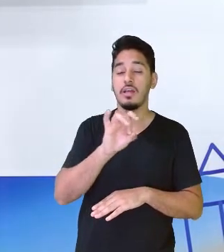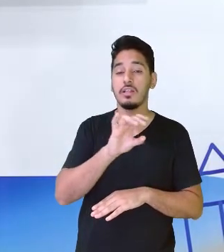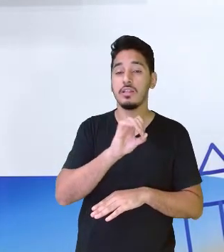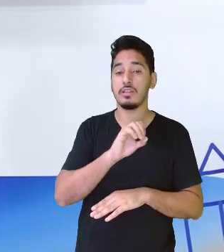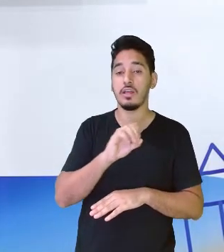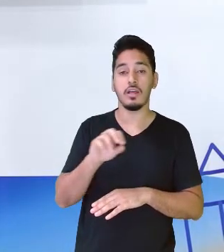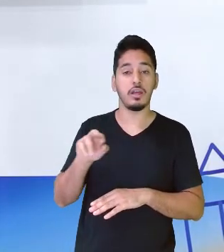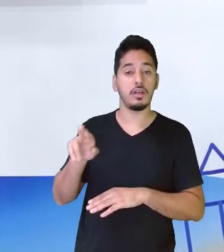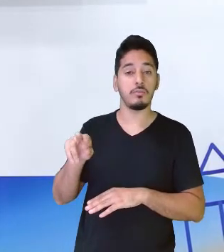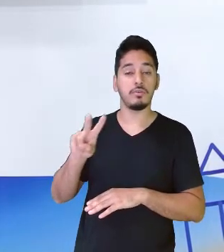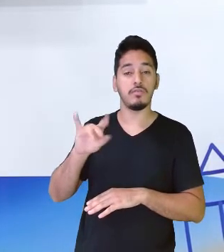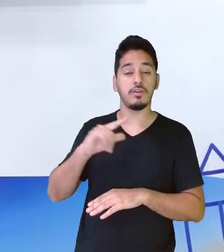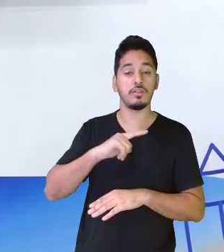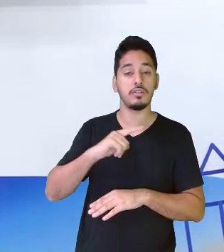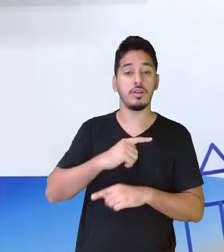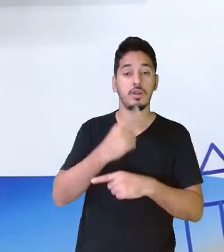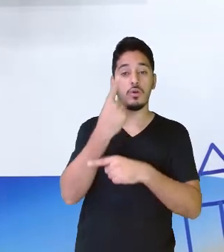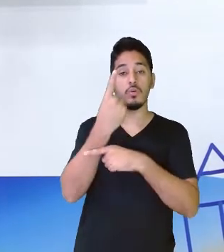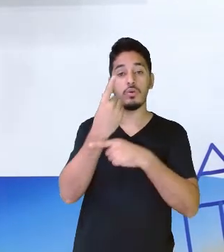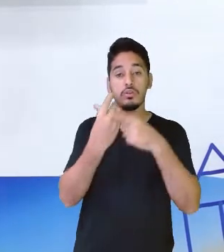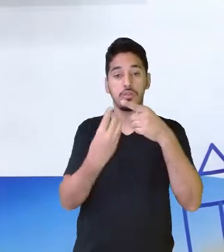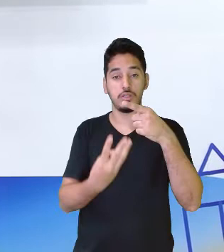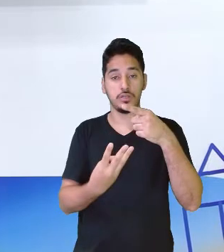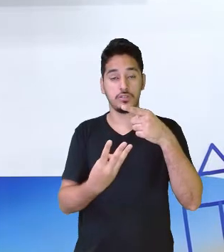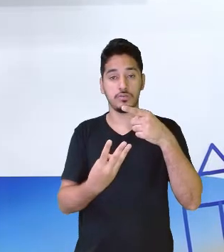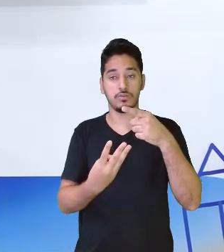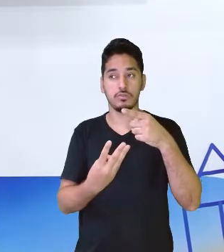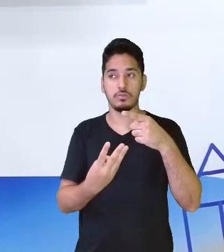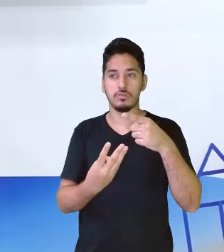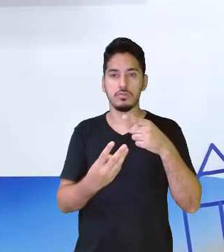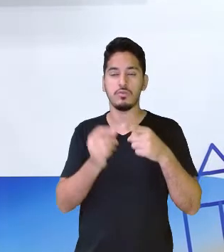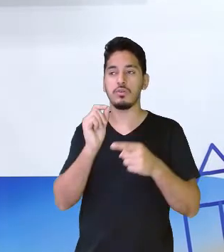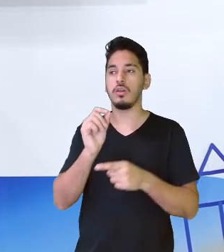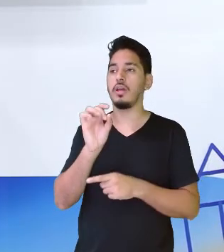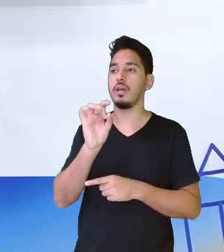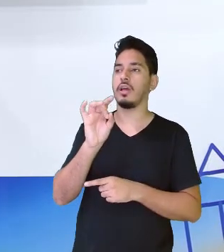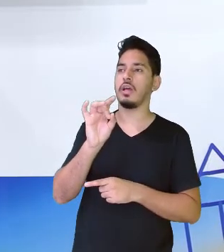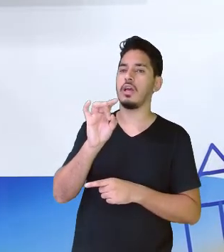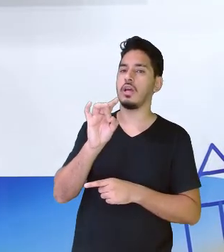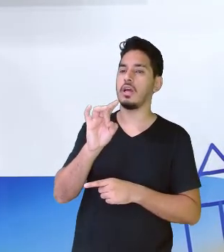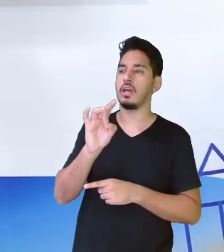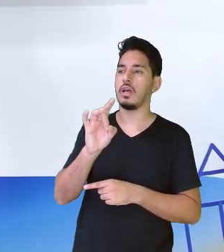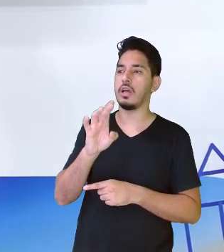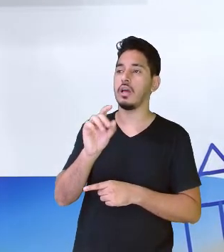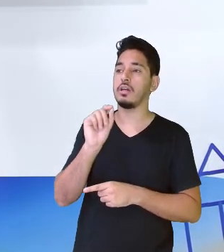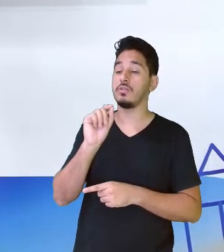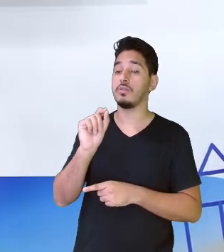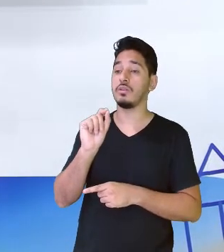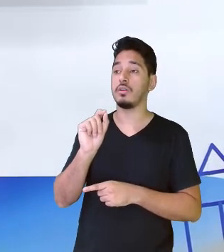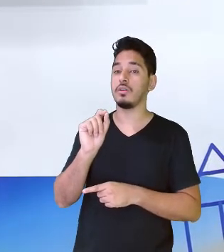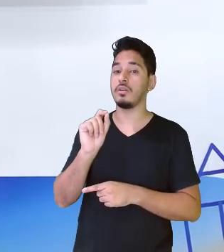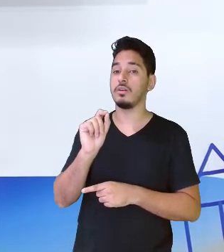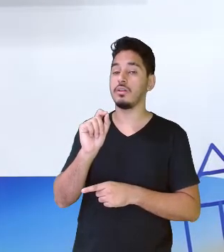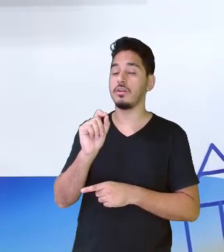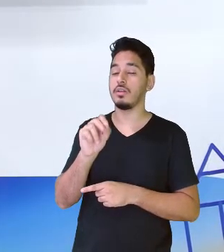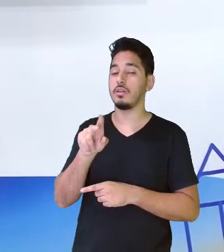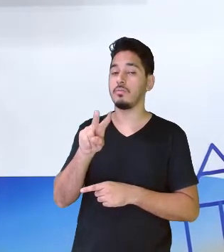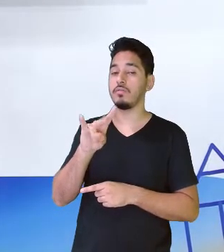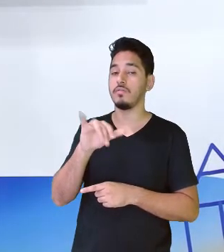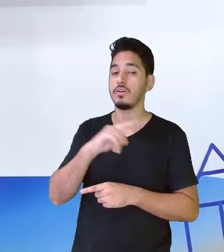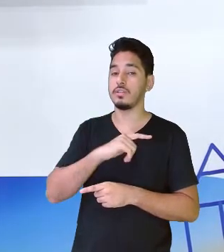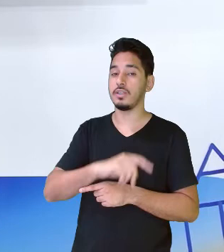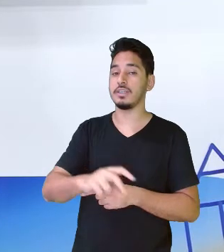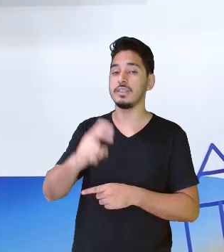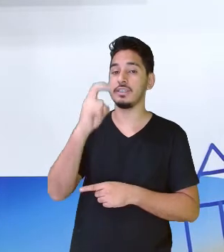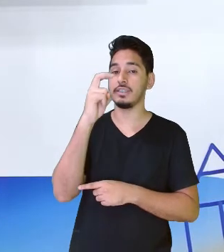com 1/3. Ou seja, cada irmã ficará com 5